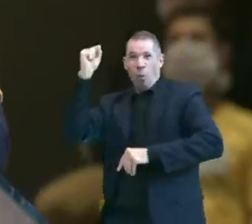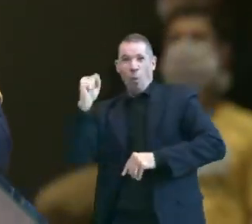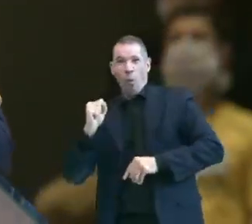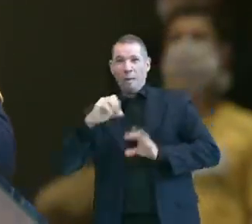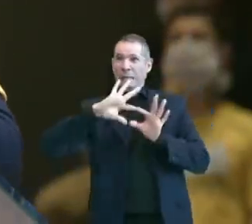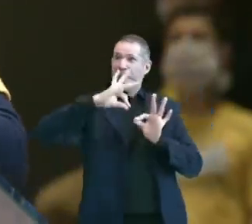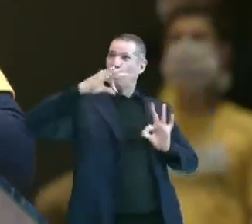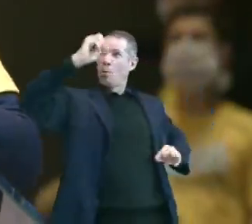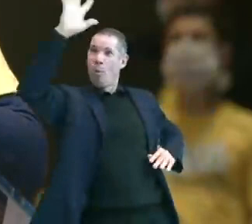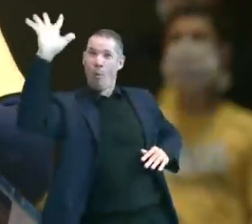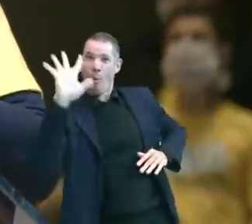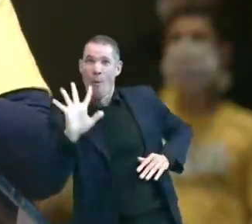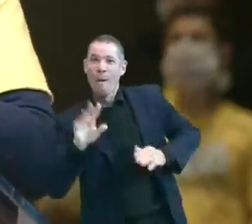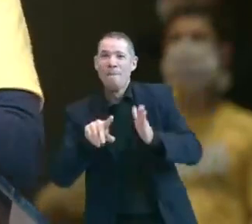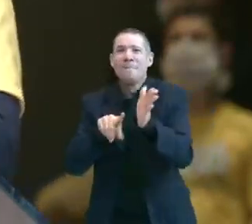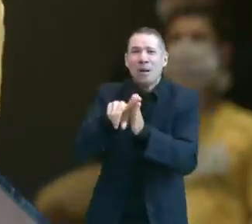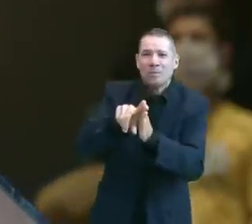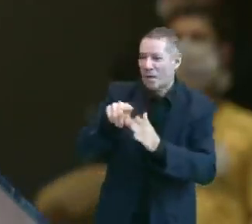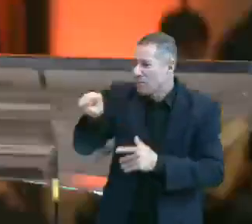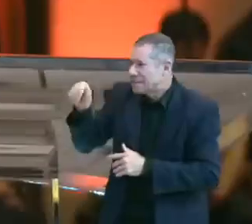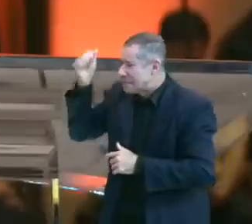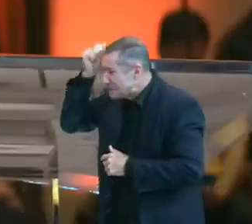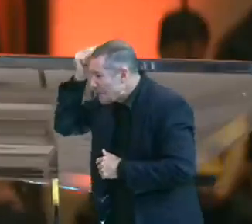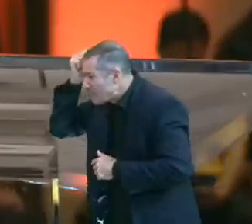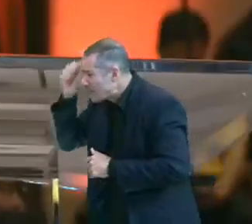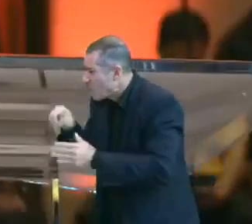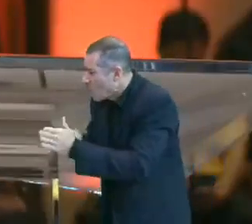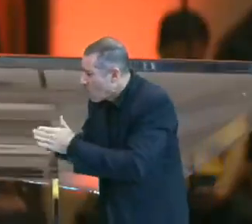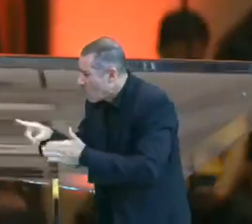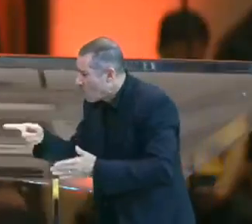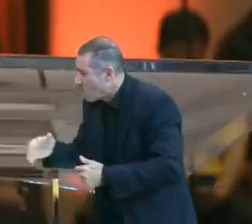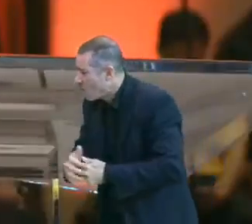Mas, meus irmãos, se você perguntar, Shirley, você se arrependeu?